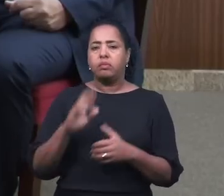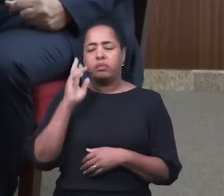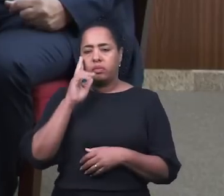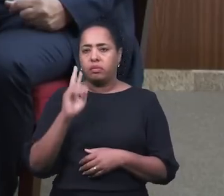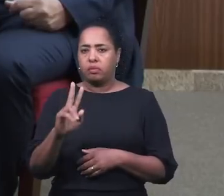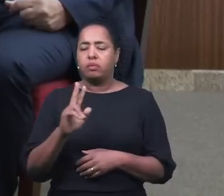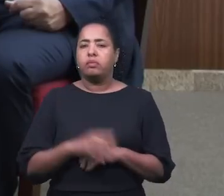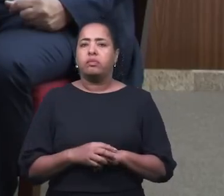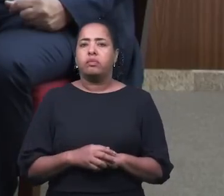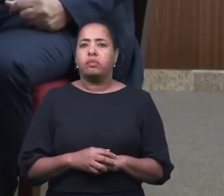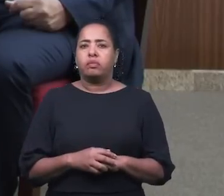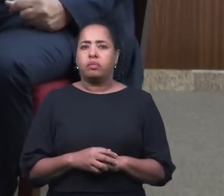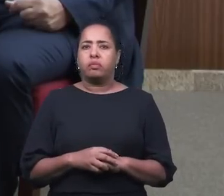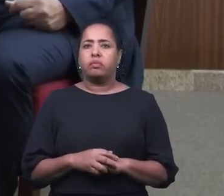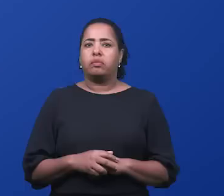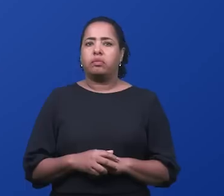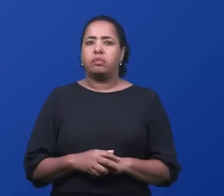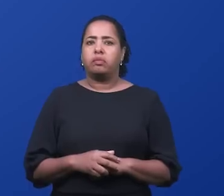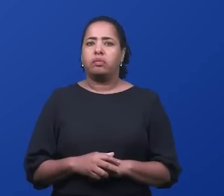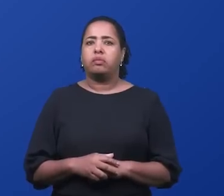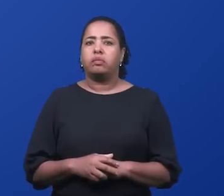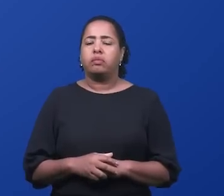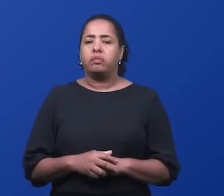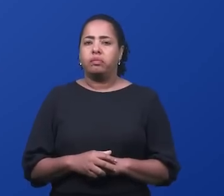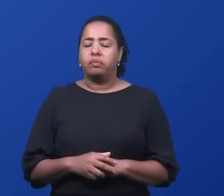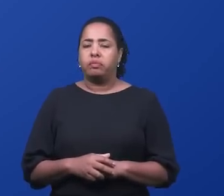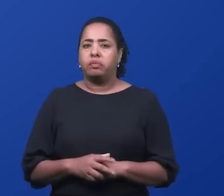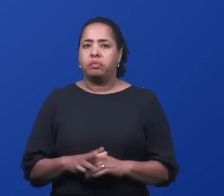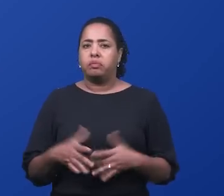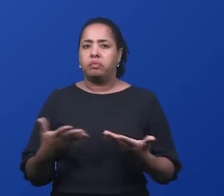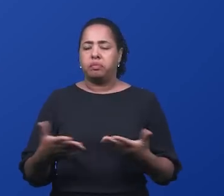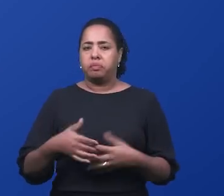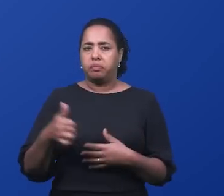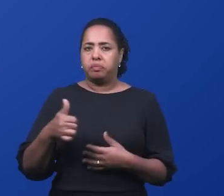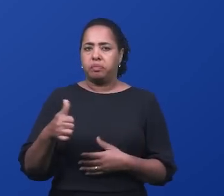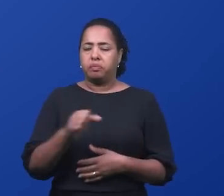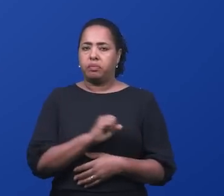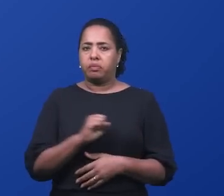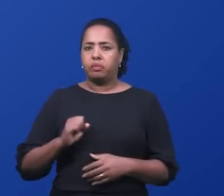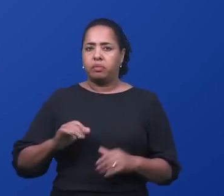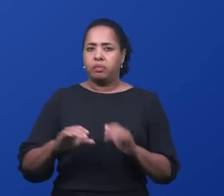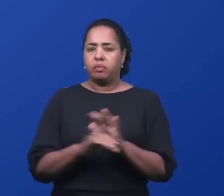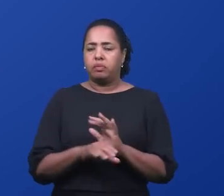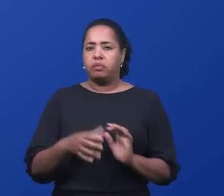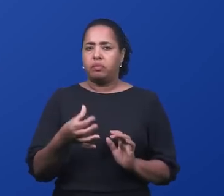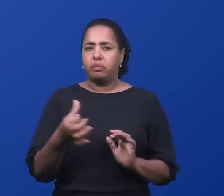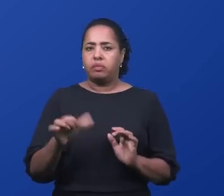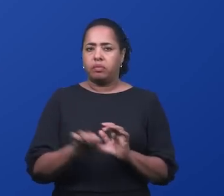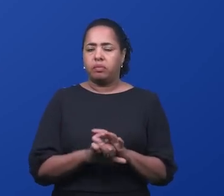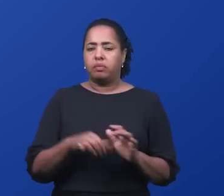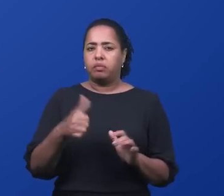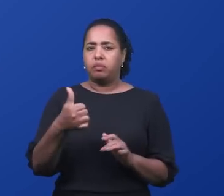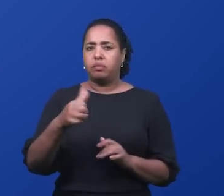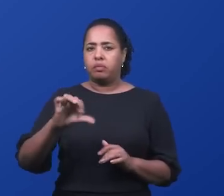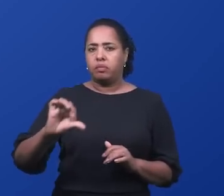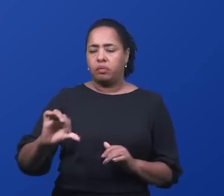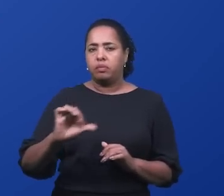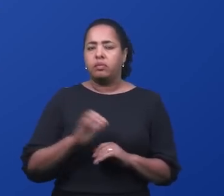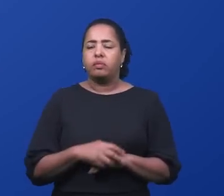participar, vamos ouvir, ver com toda atenção. Irmãos, de acordo com 1 Samuel, capítulo 6, verso